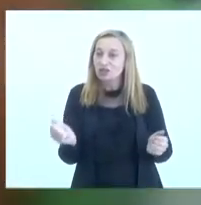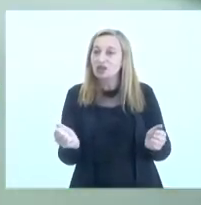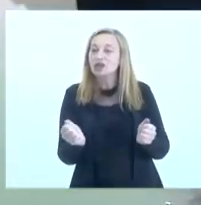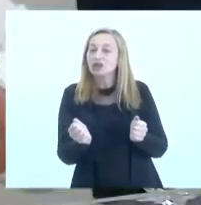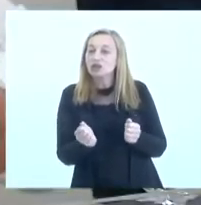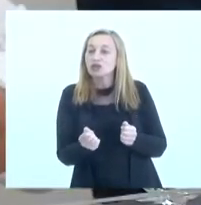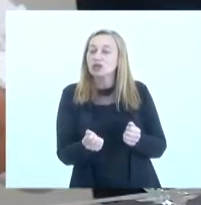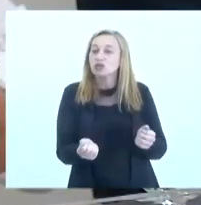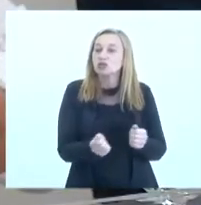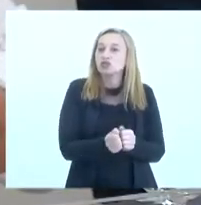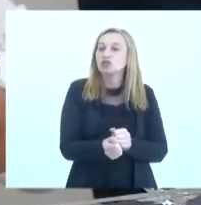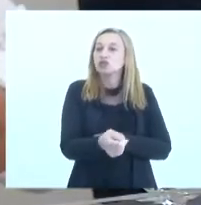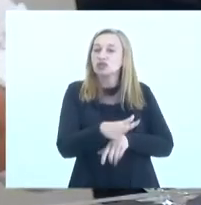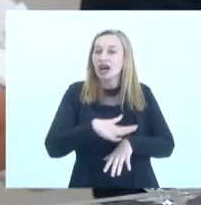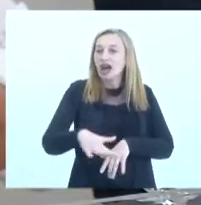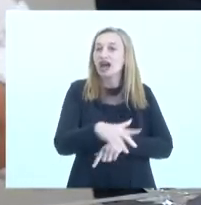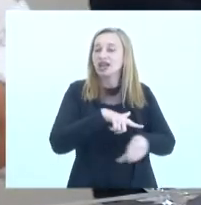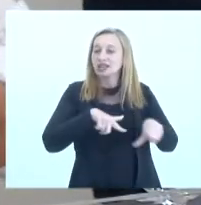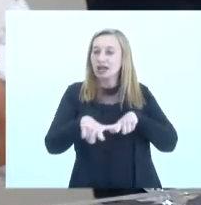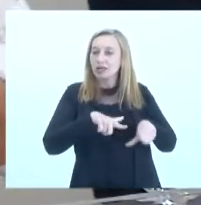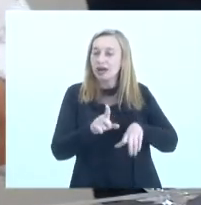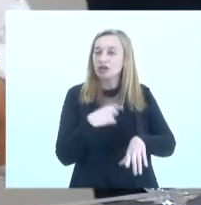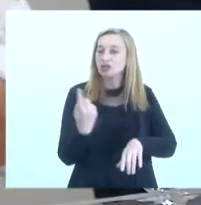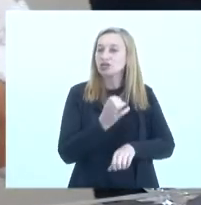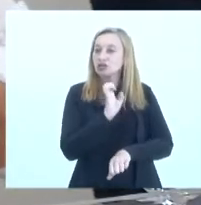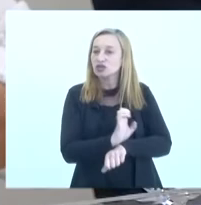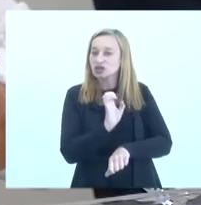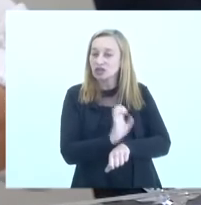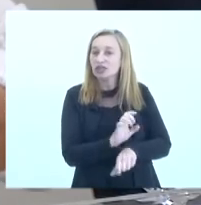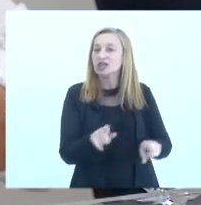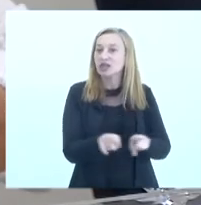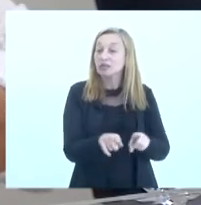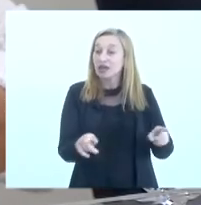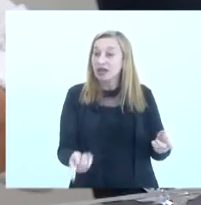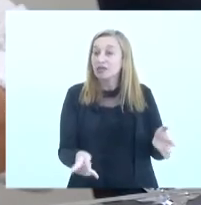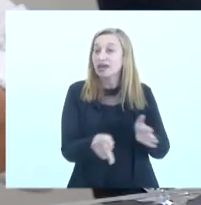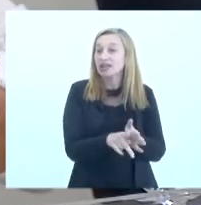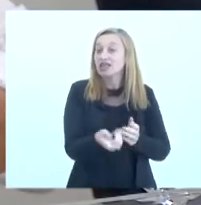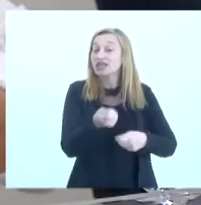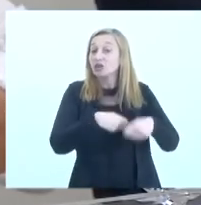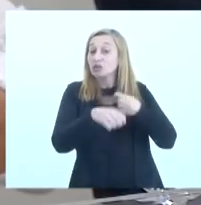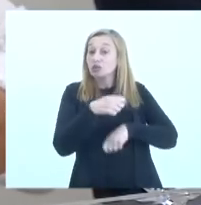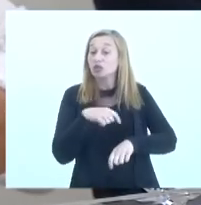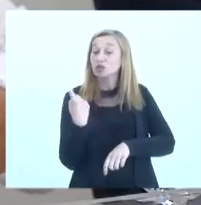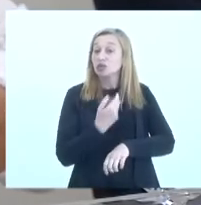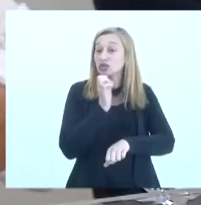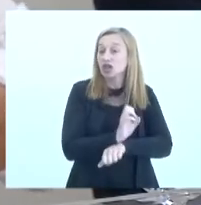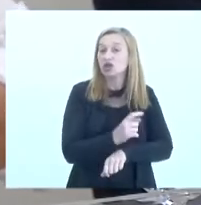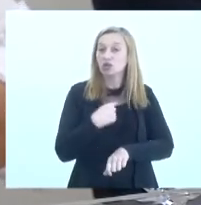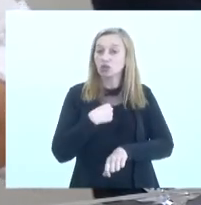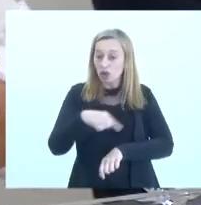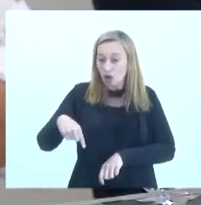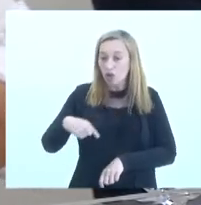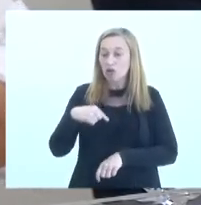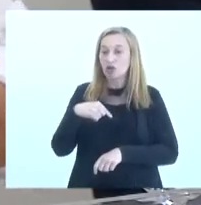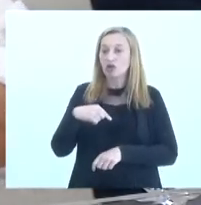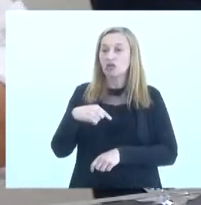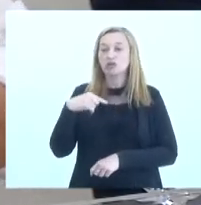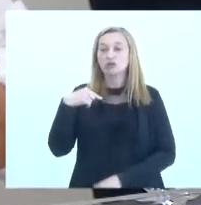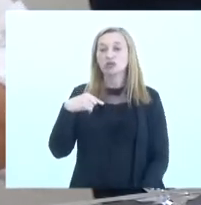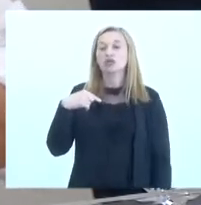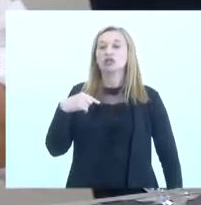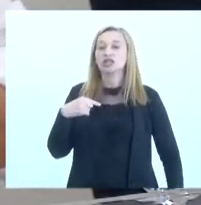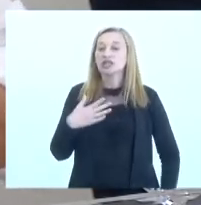postos de trabalho no nosso Estado, fomentam a economia do nosso Estado. E quando assumi o meu mandato de